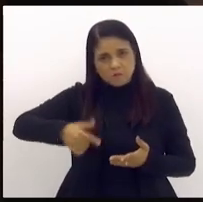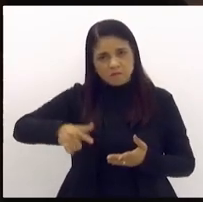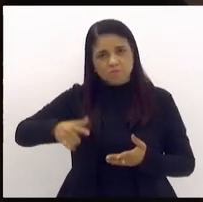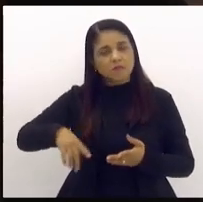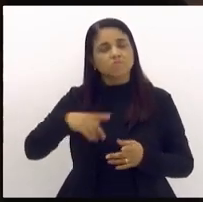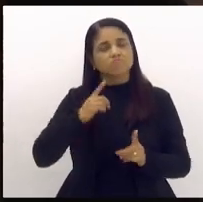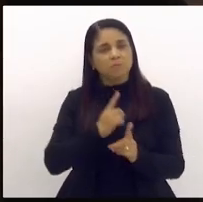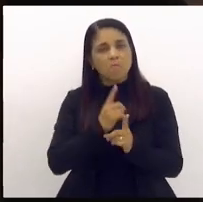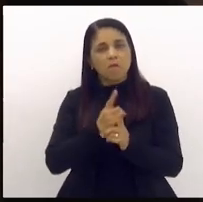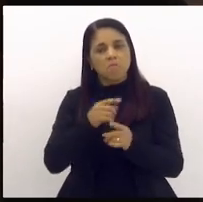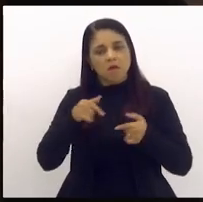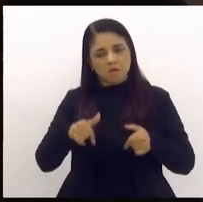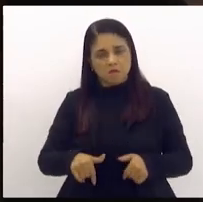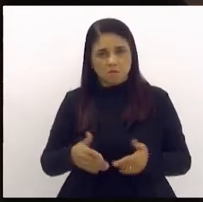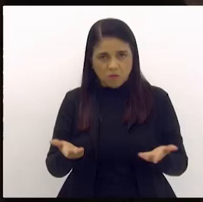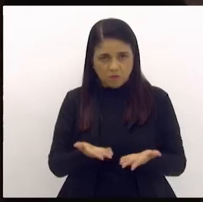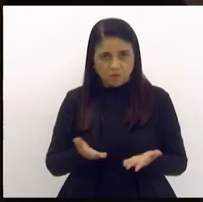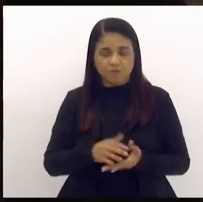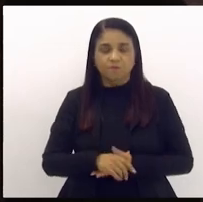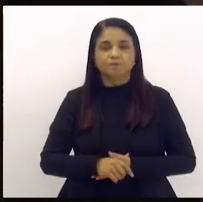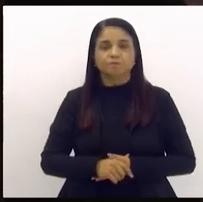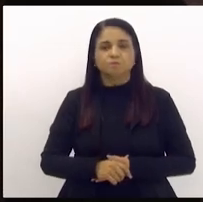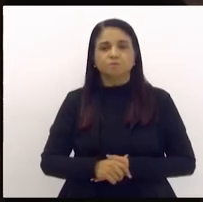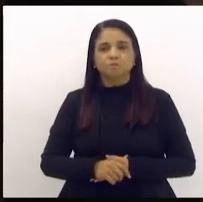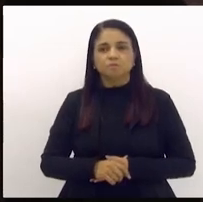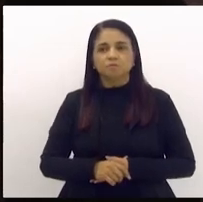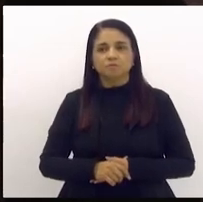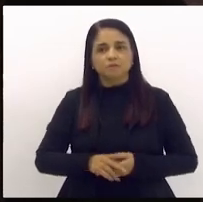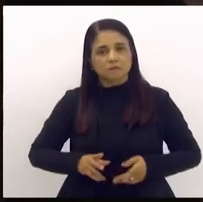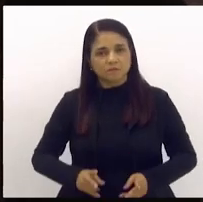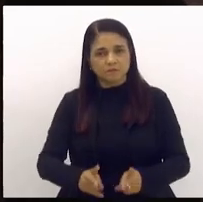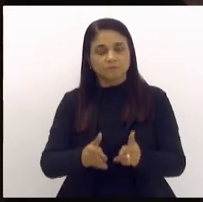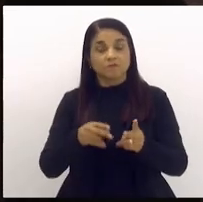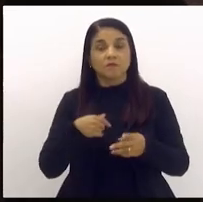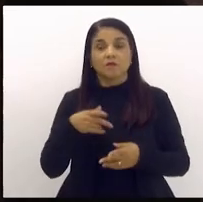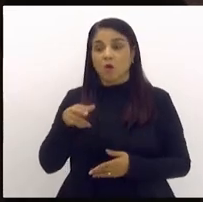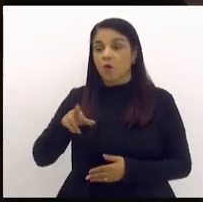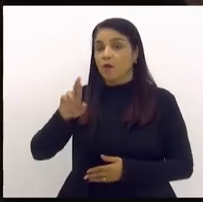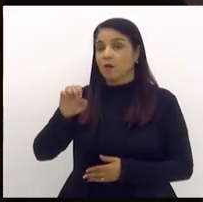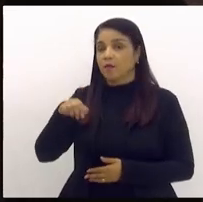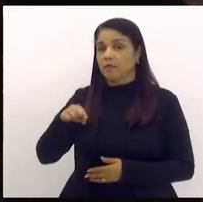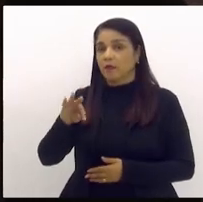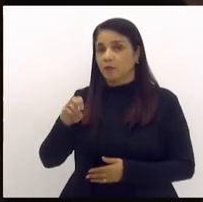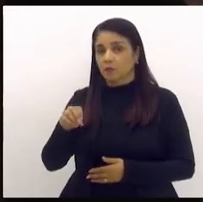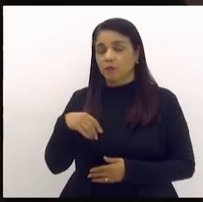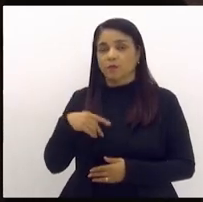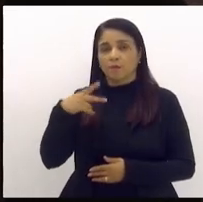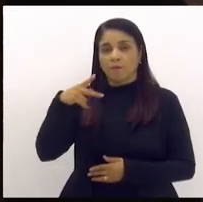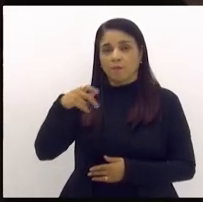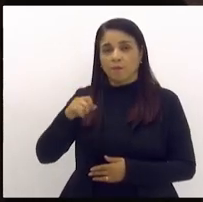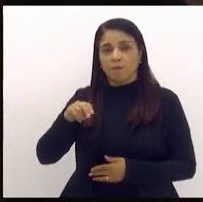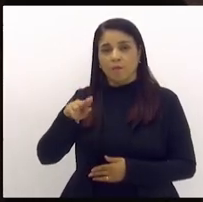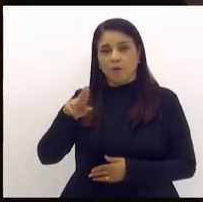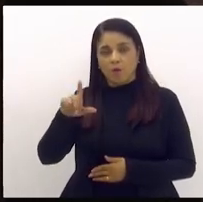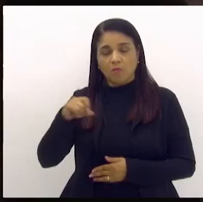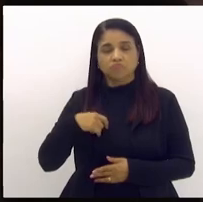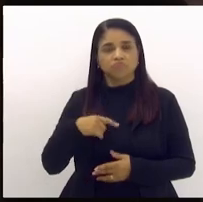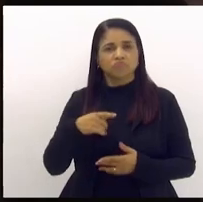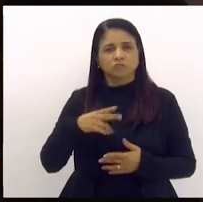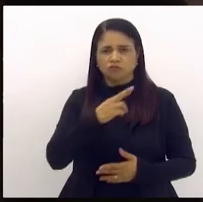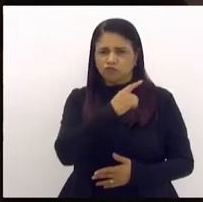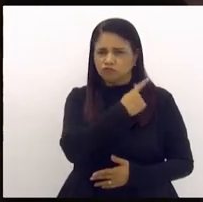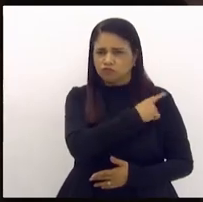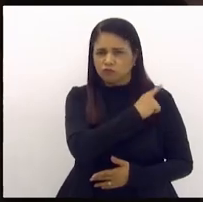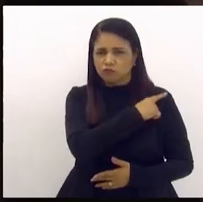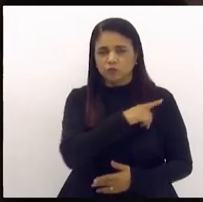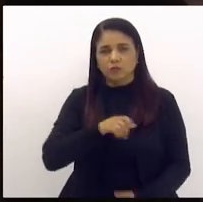do que nunca. Então, fico, assim como o Renato de Paula está aqui, um grande gestor da SUDERJ, e aí não é porque eu